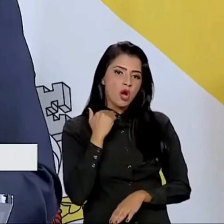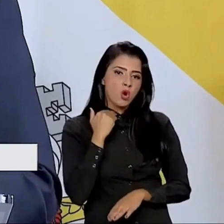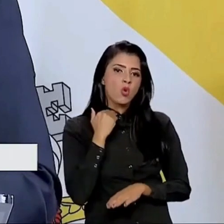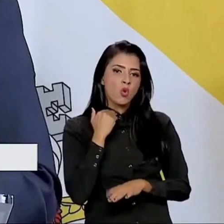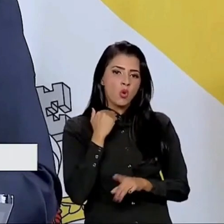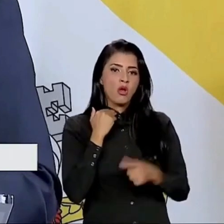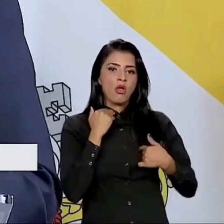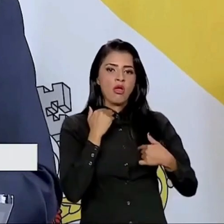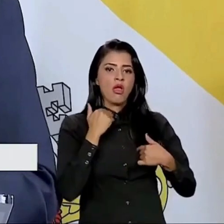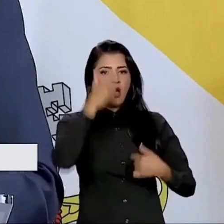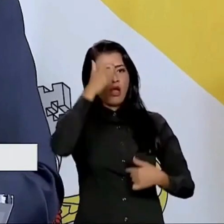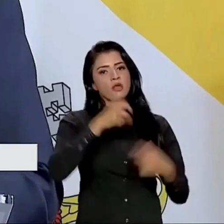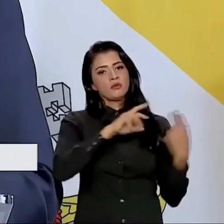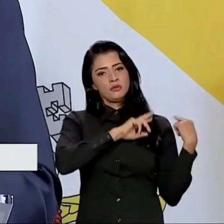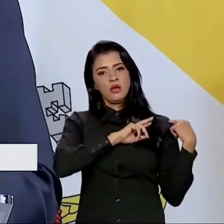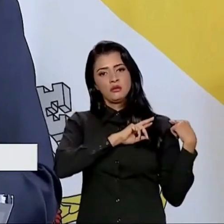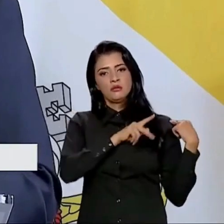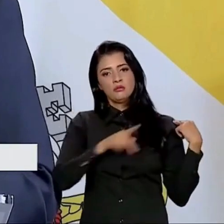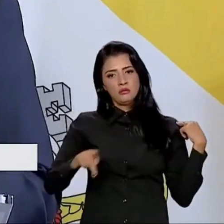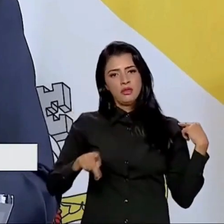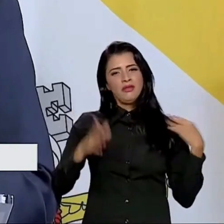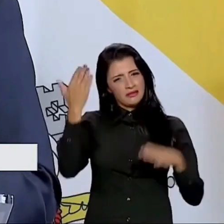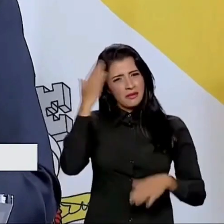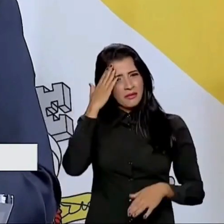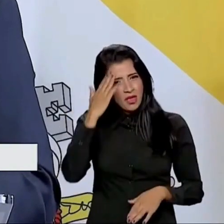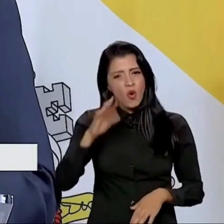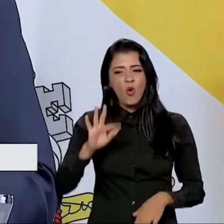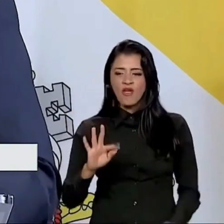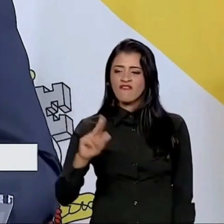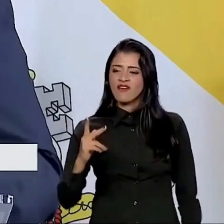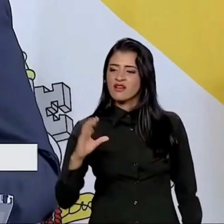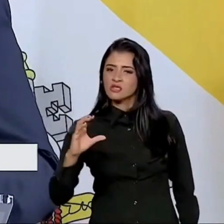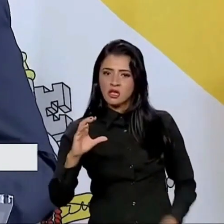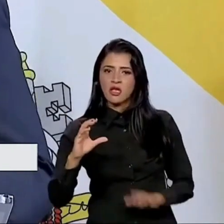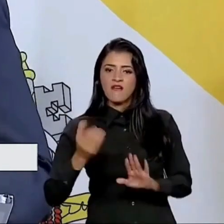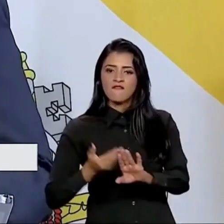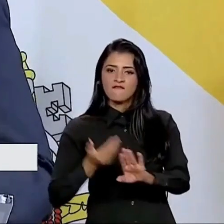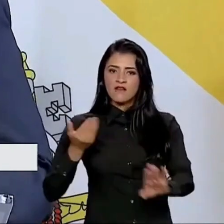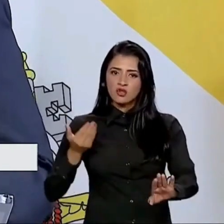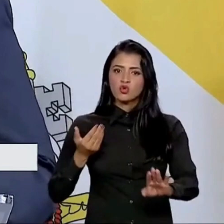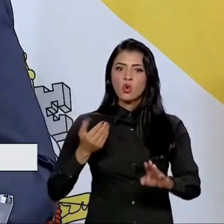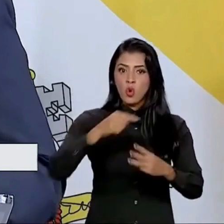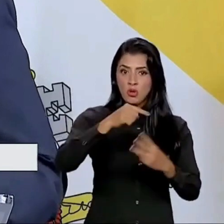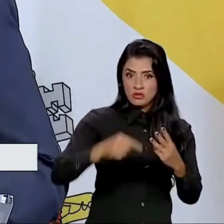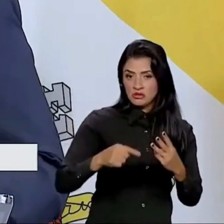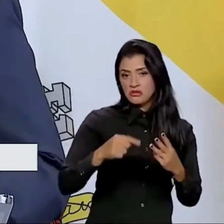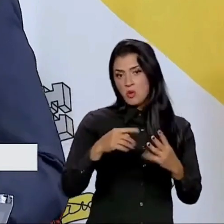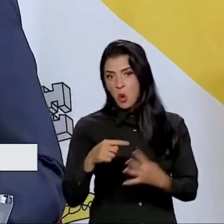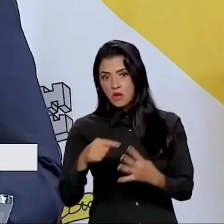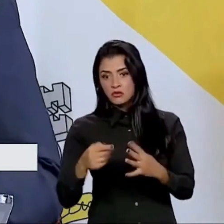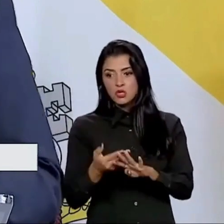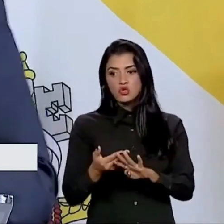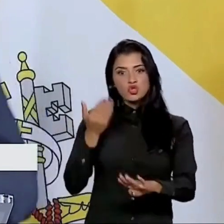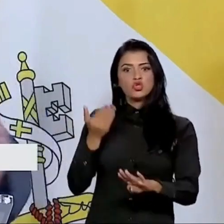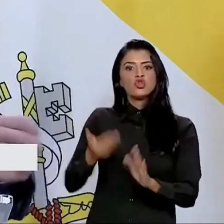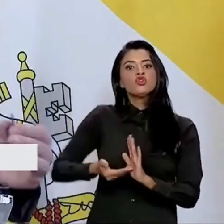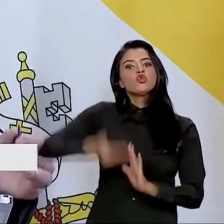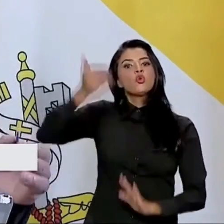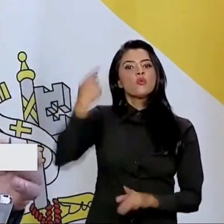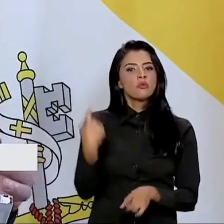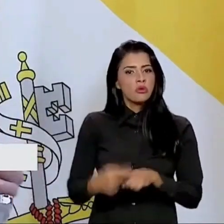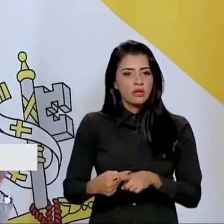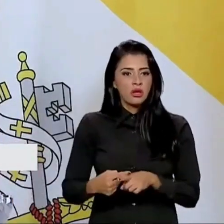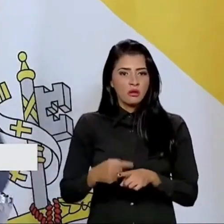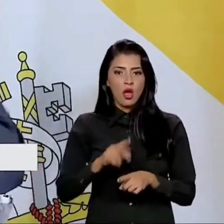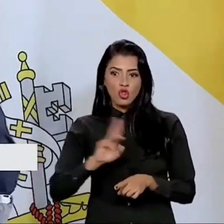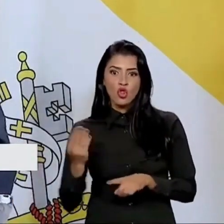de quantos presidentes do Banco Central o Fernando Henrique Cardoso afastou? Foi 3 ou 4 que ele afastou, porque o presidente indica que o cara